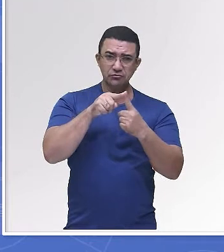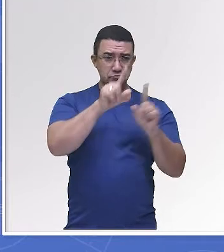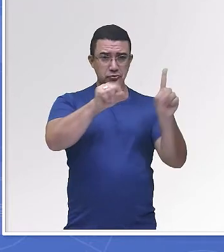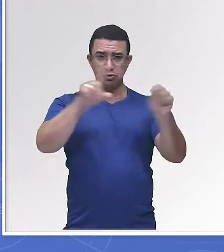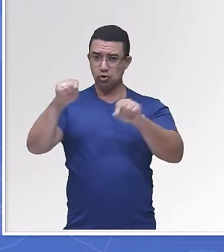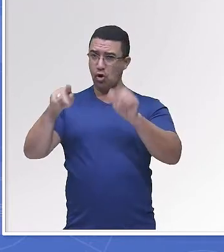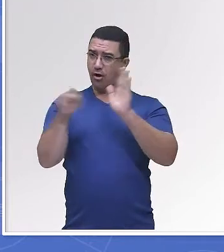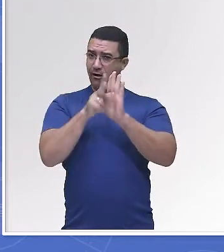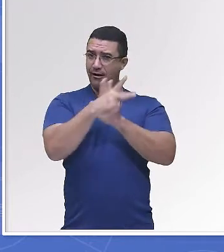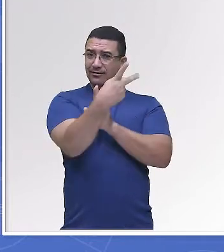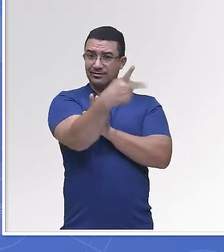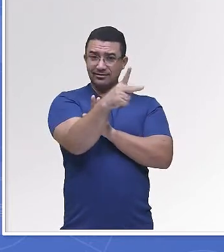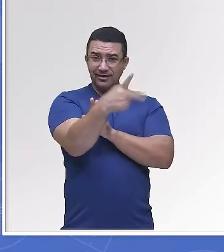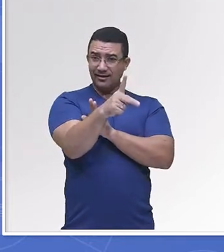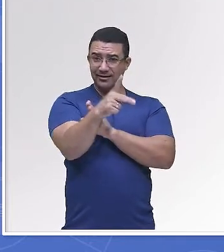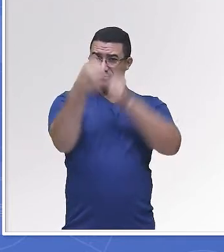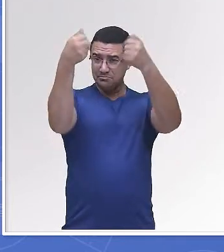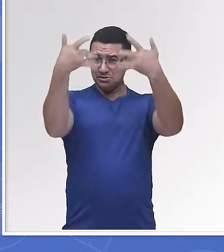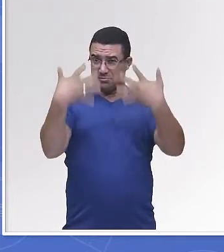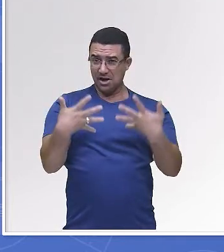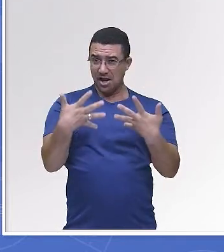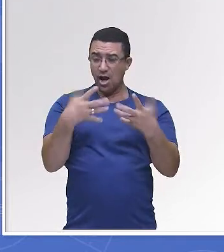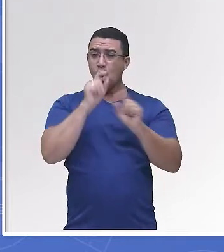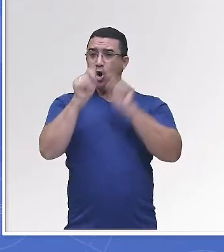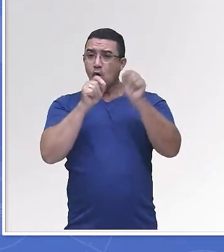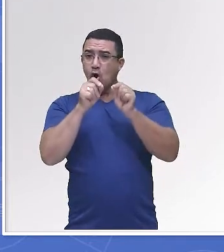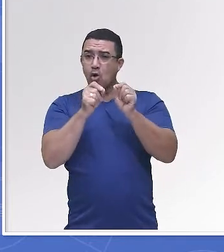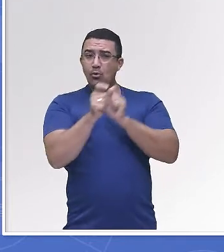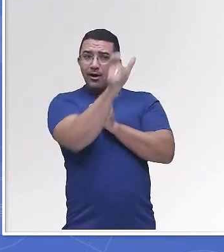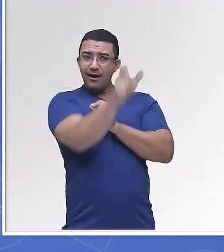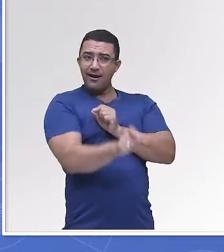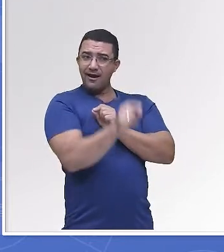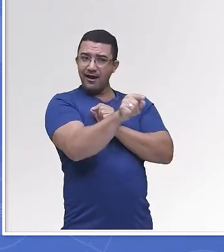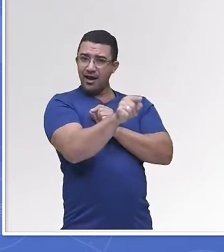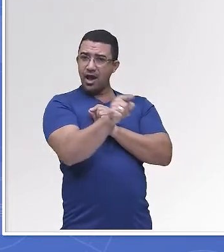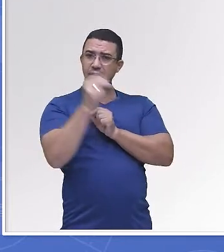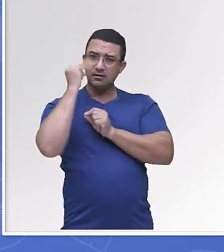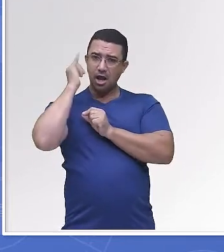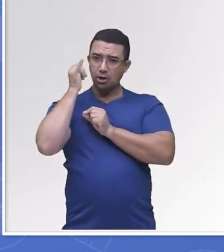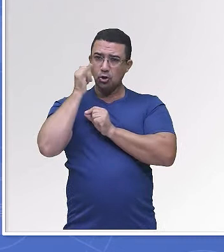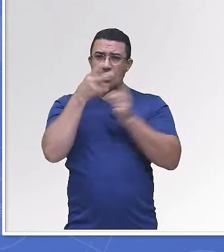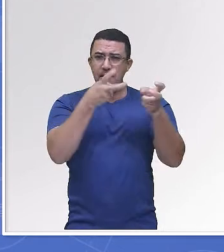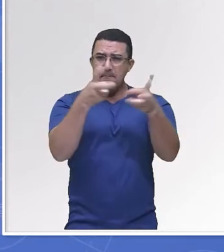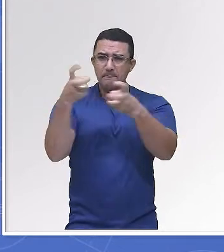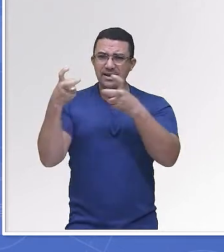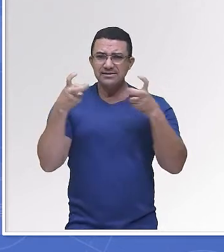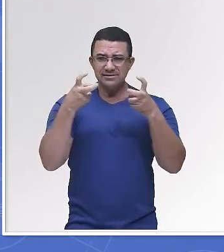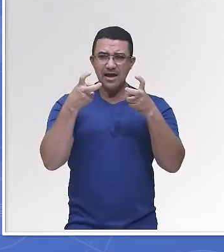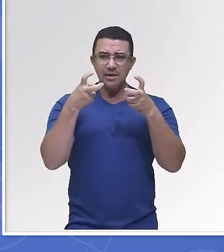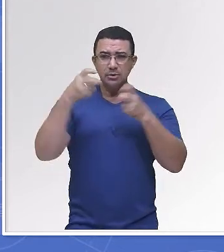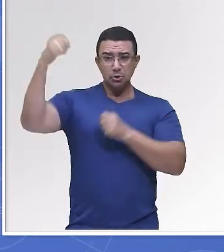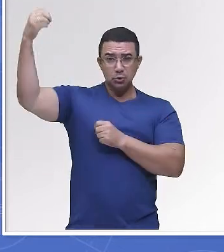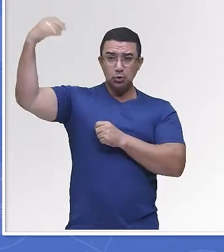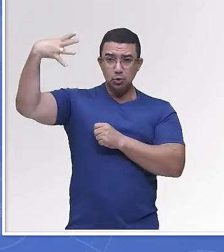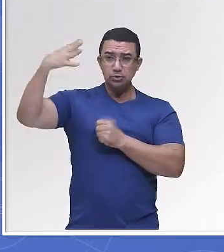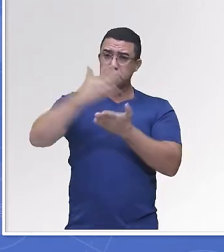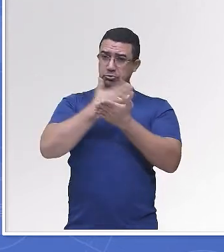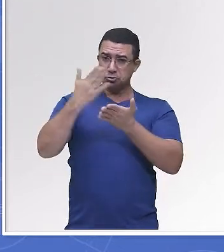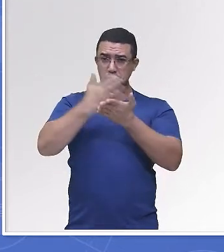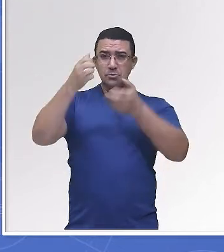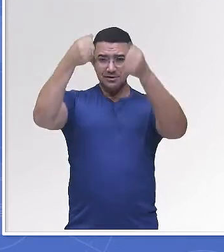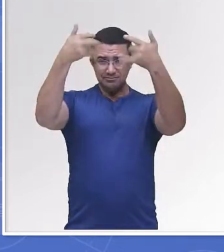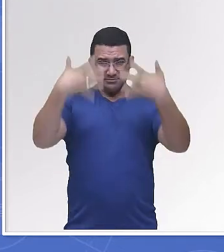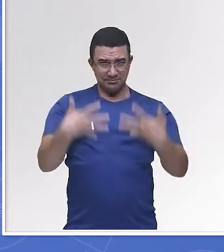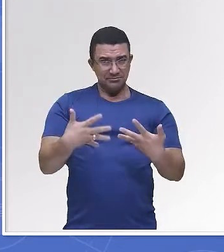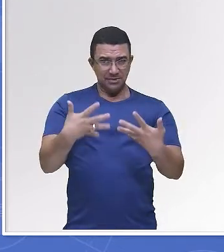mais respeito à maneira como ele percebe essa luz do que propriamente a um motivo